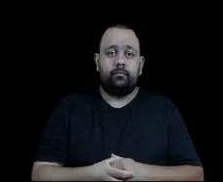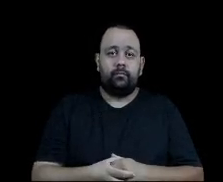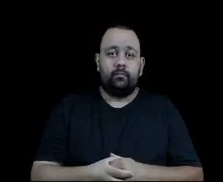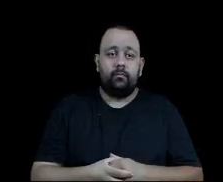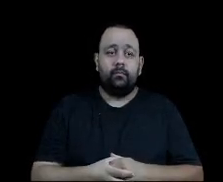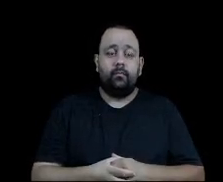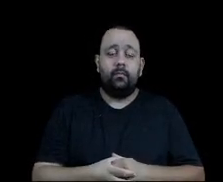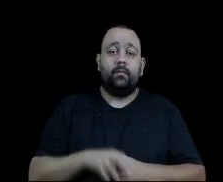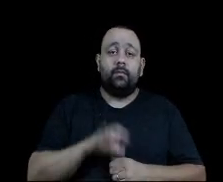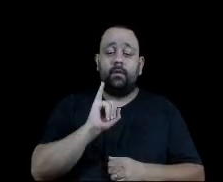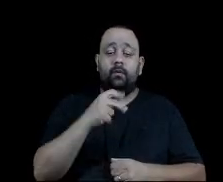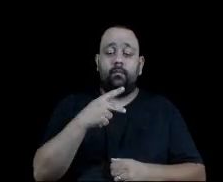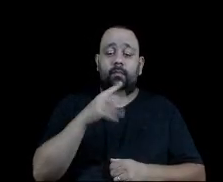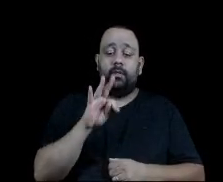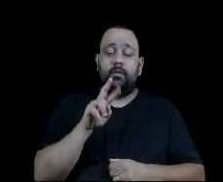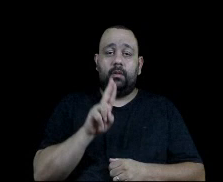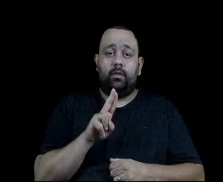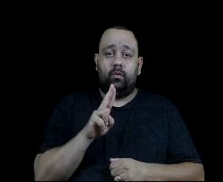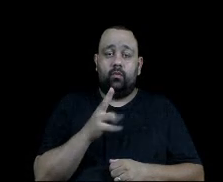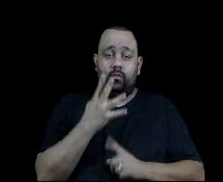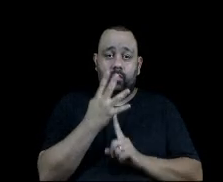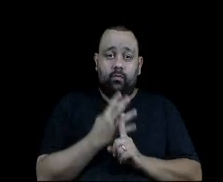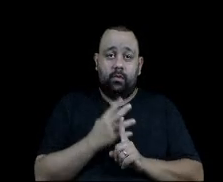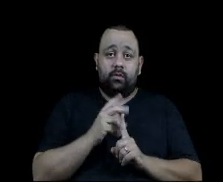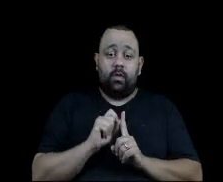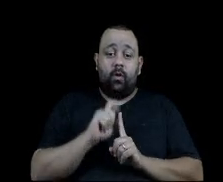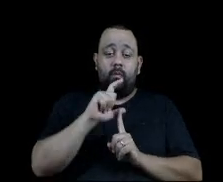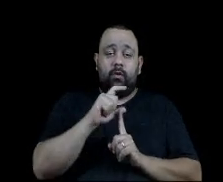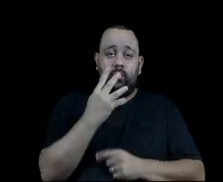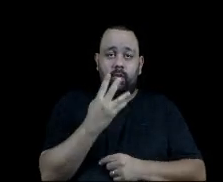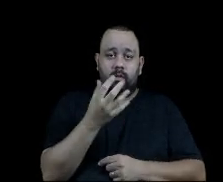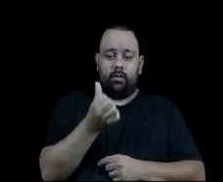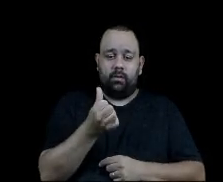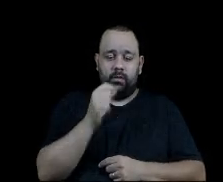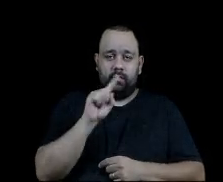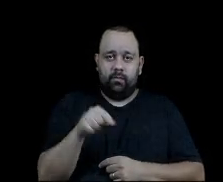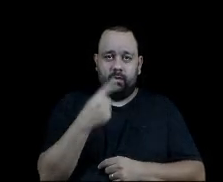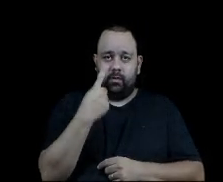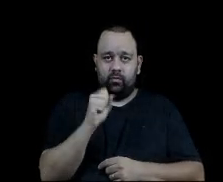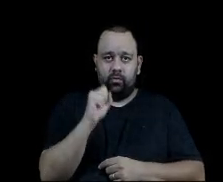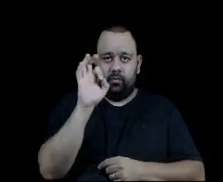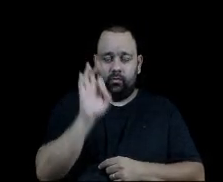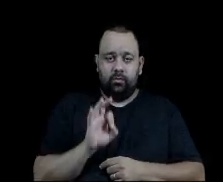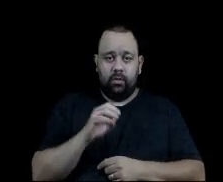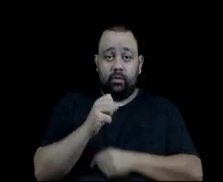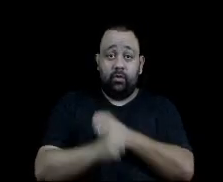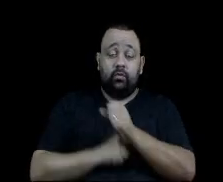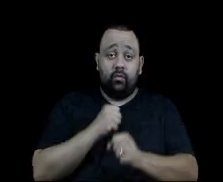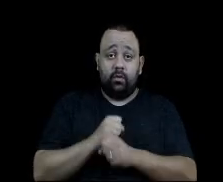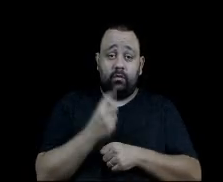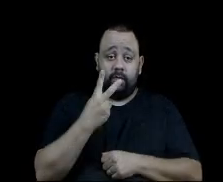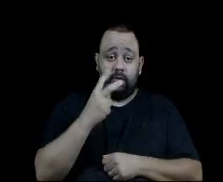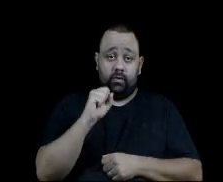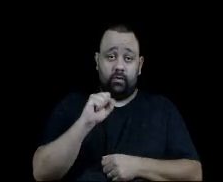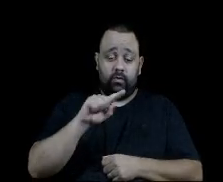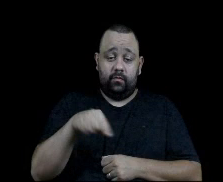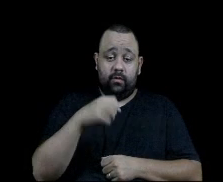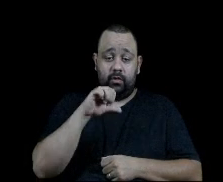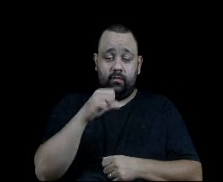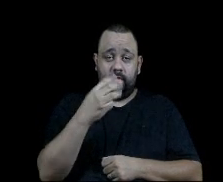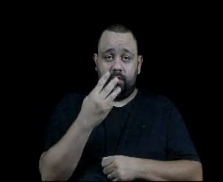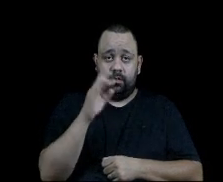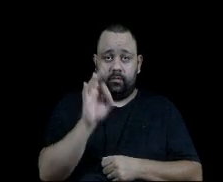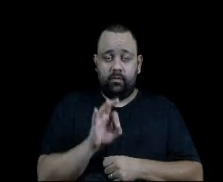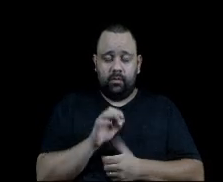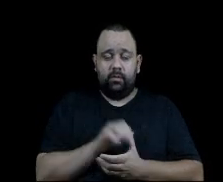Covid. O IPTU no quadrimestre teve um aumento de 46,18% e anual